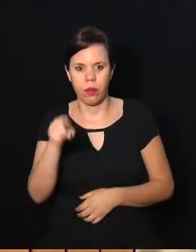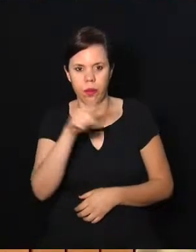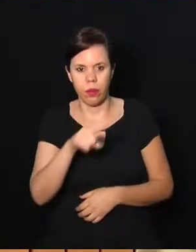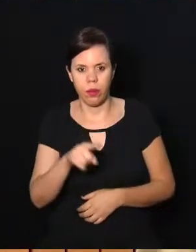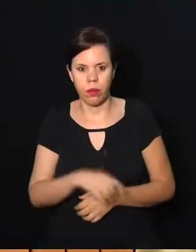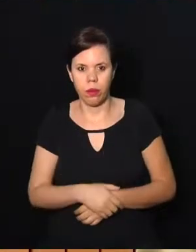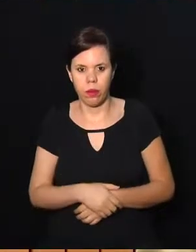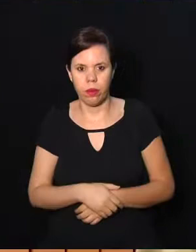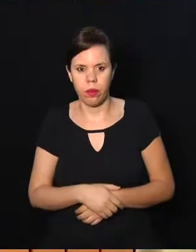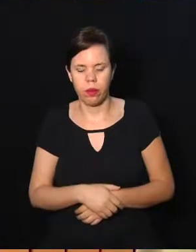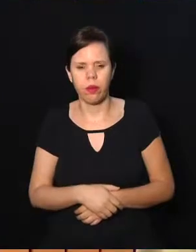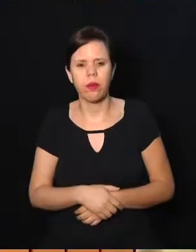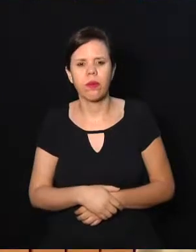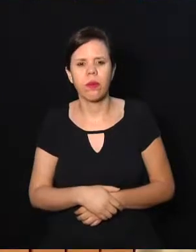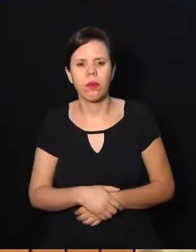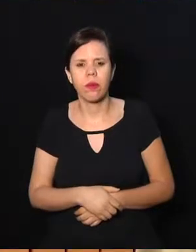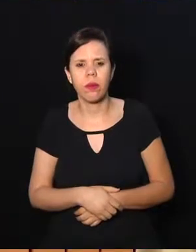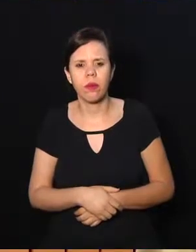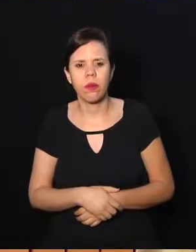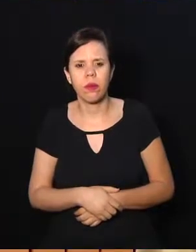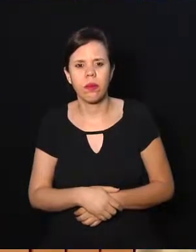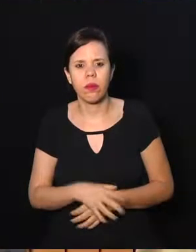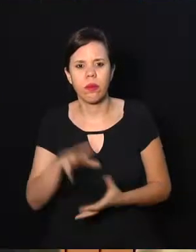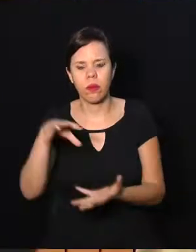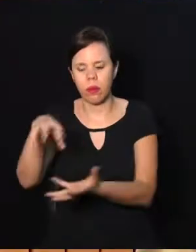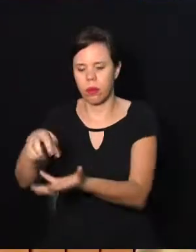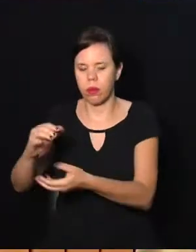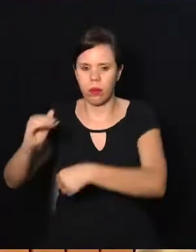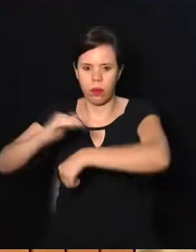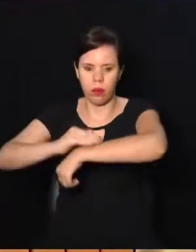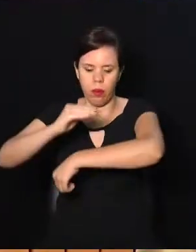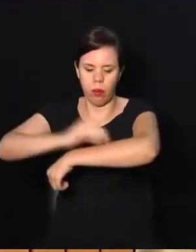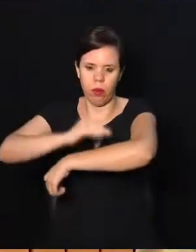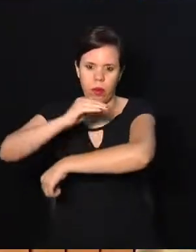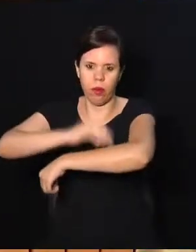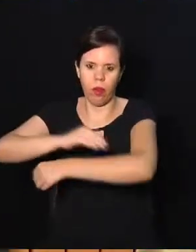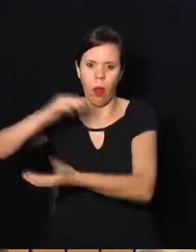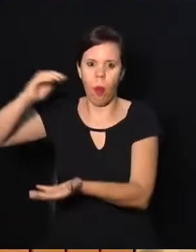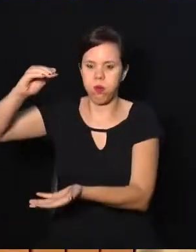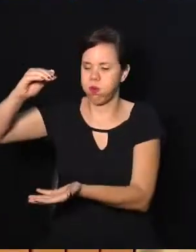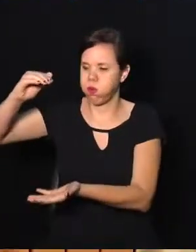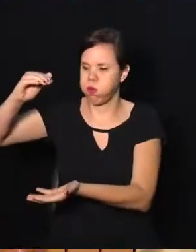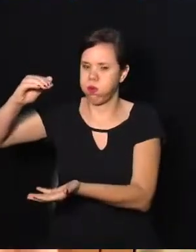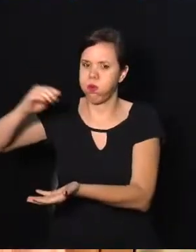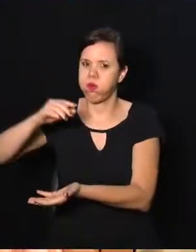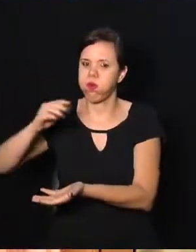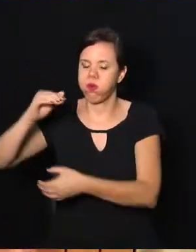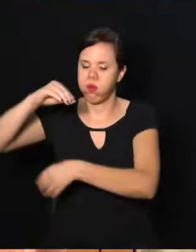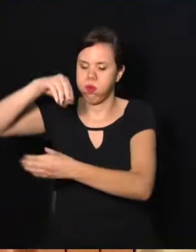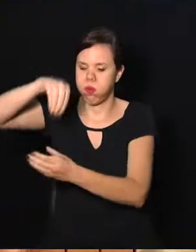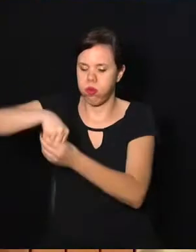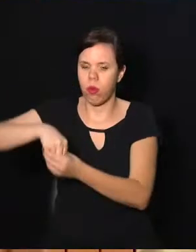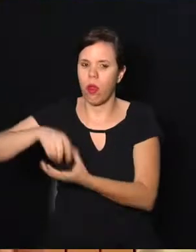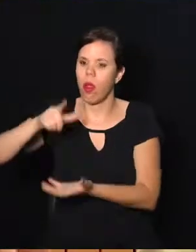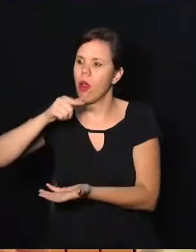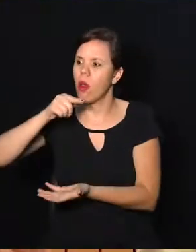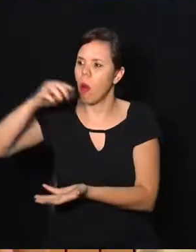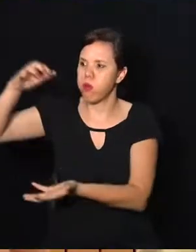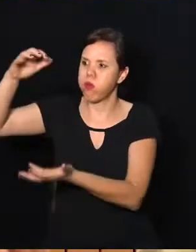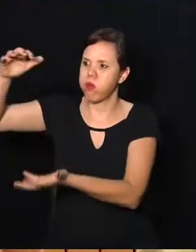pegar um sapo, colocar ele dentro de uma lata, daquela lata de banha, com água fria, e colocar um